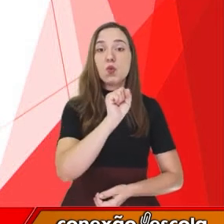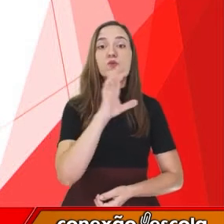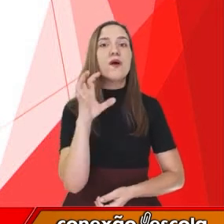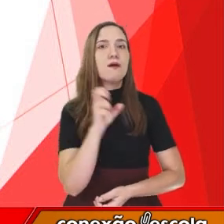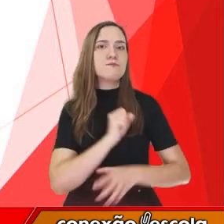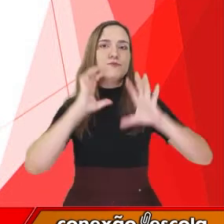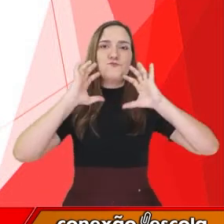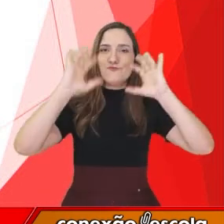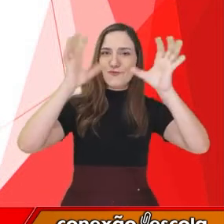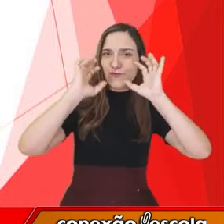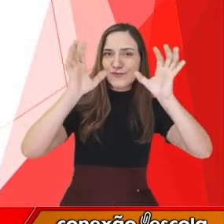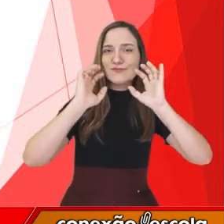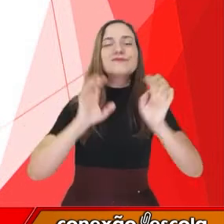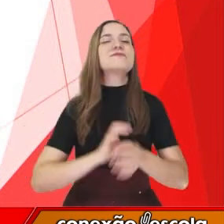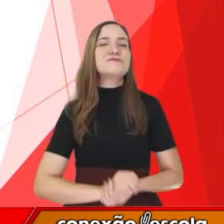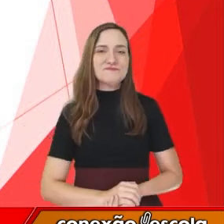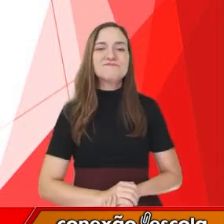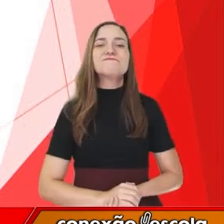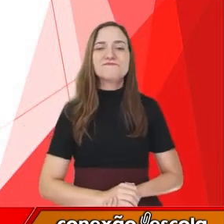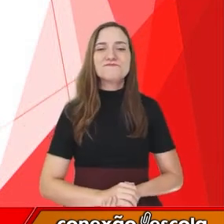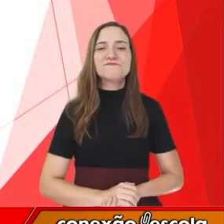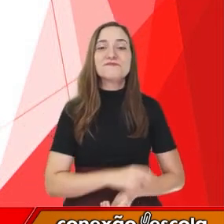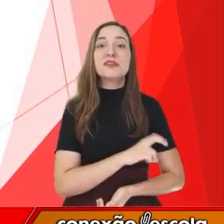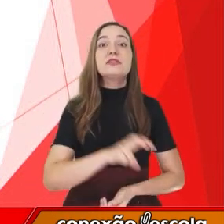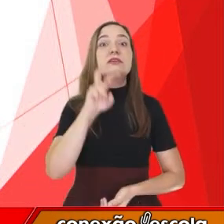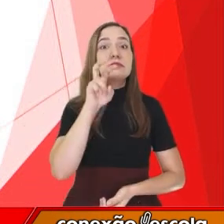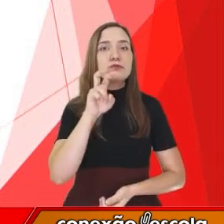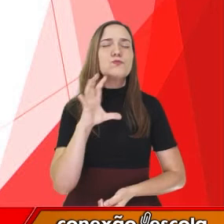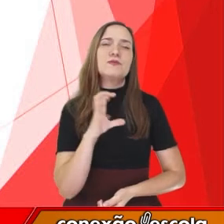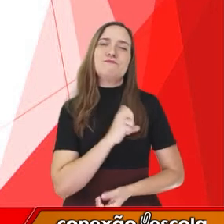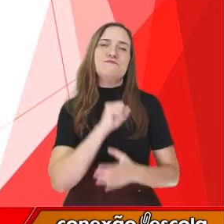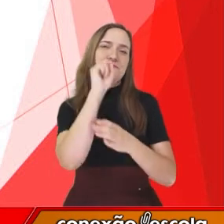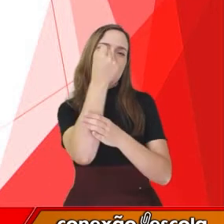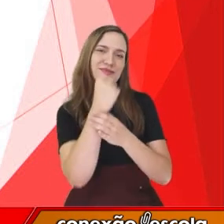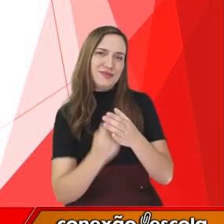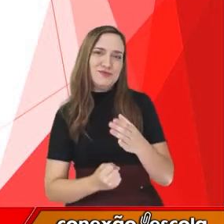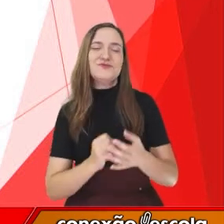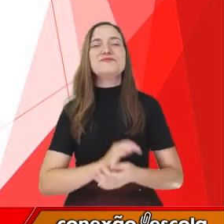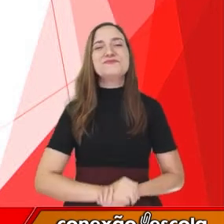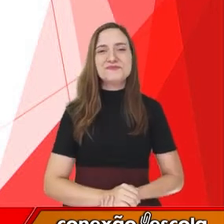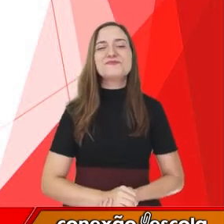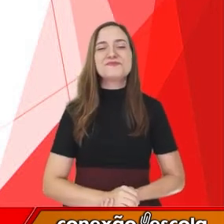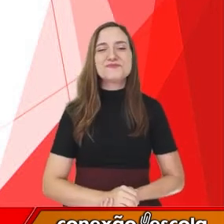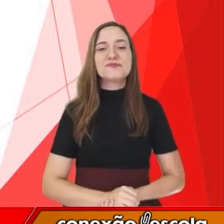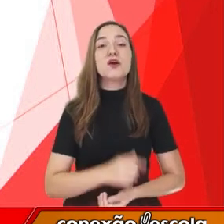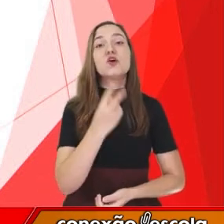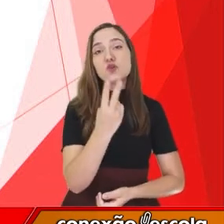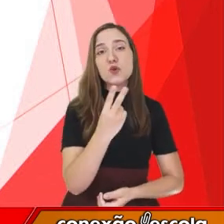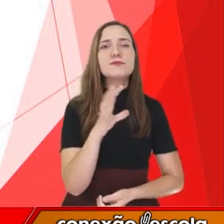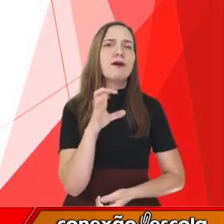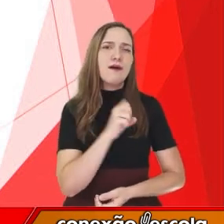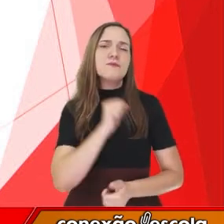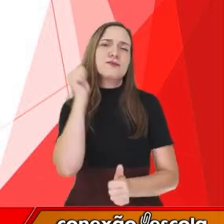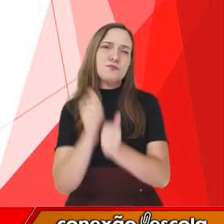8 têm a preferência pelo esporte vôlei, já 5 estudantes preferem basquete e